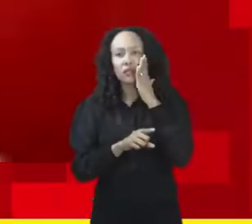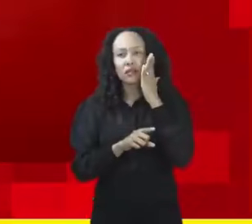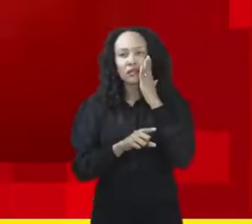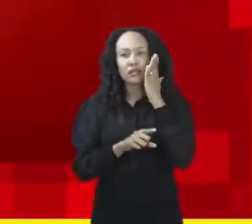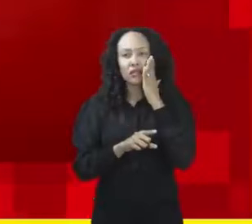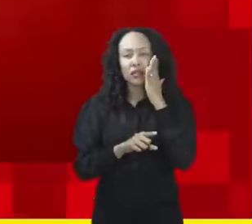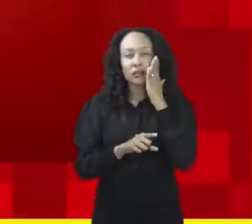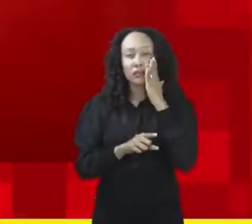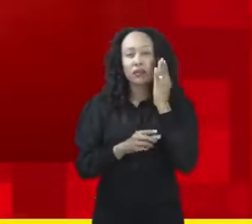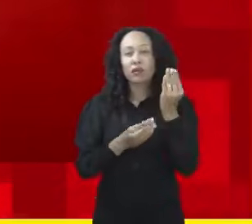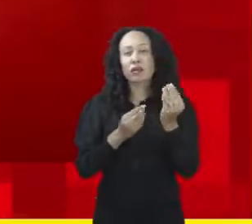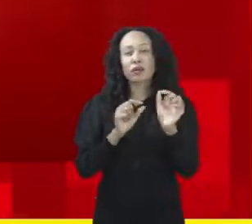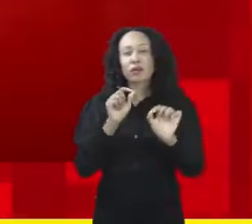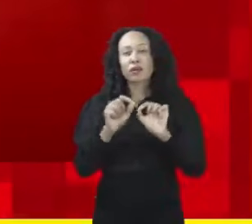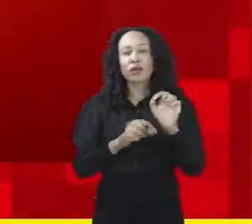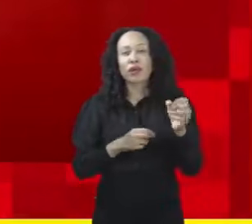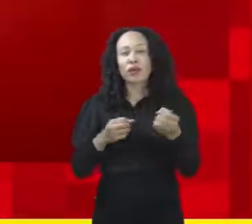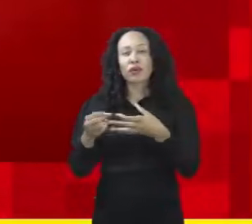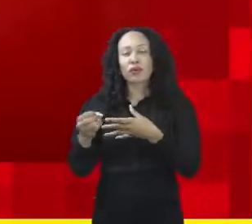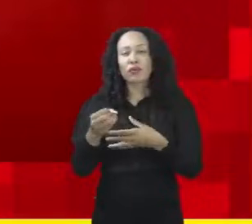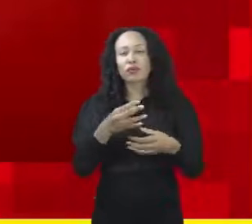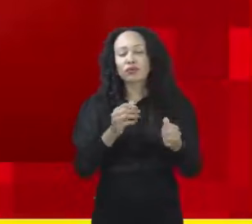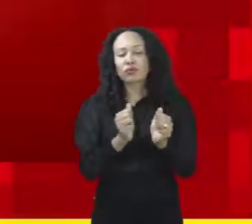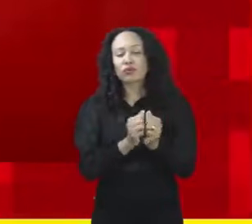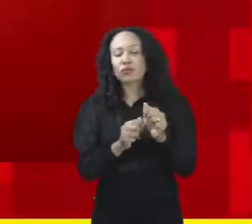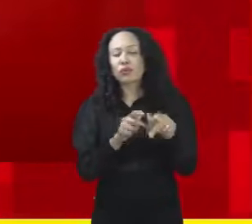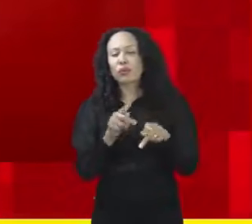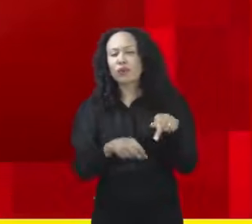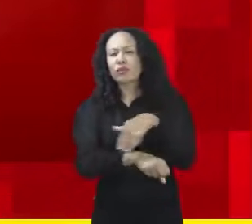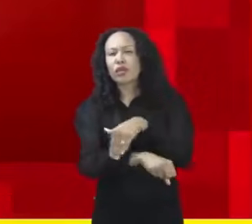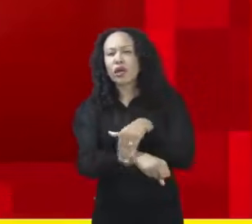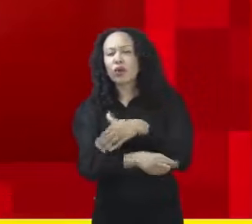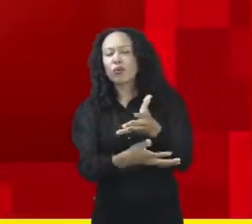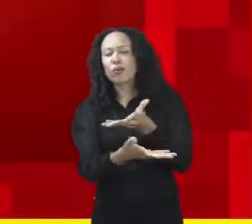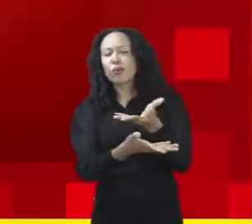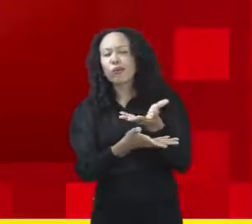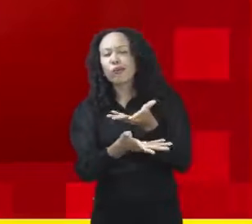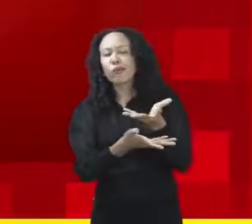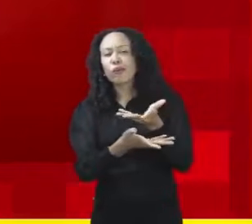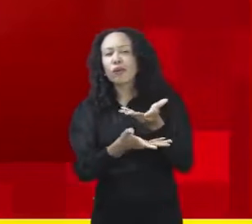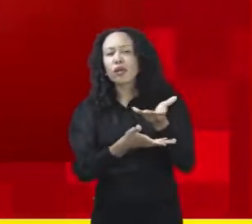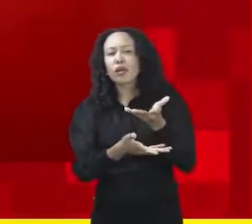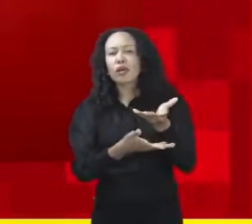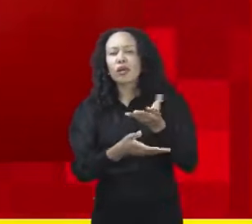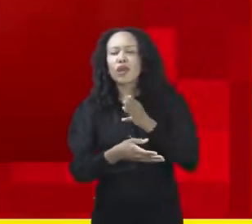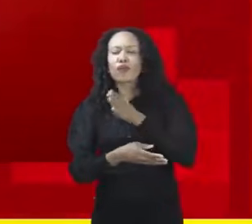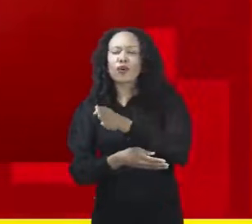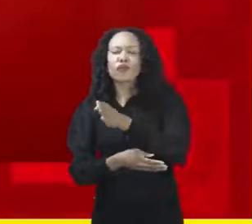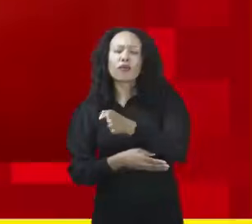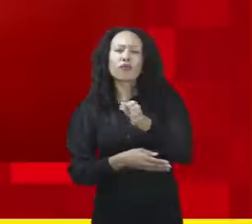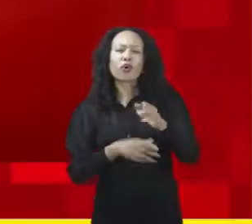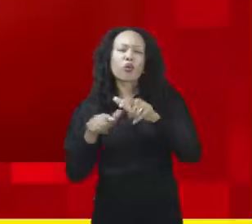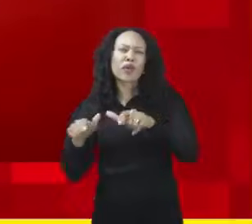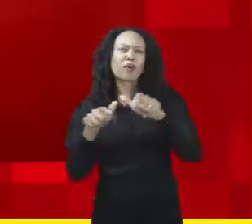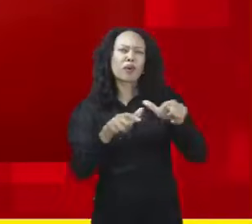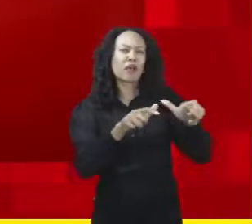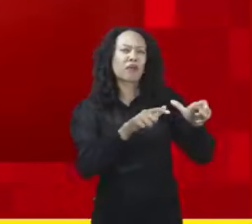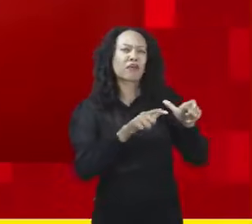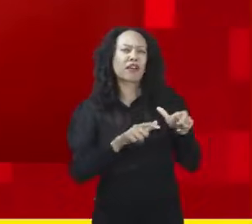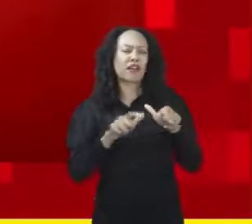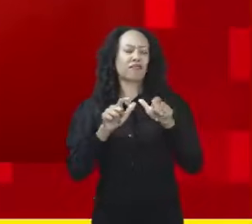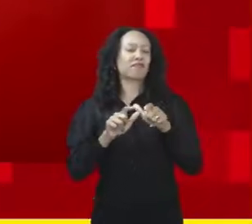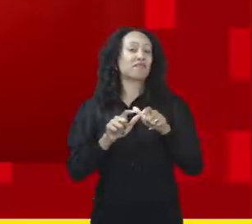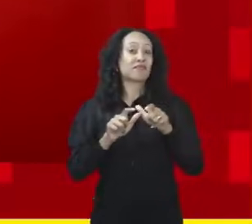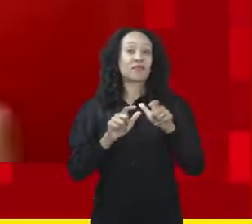nossas bases, com o povo nas ruas, né? O plebiscito rodou lugares imagináveis,